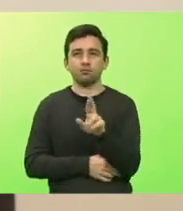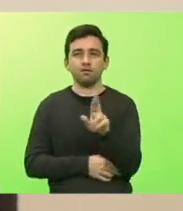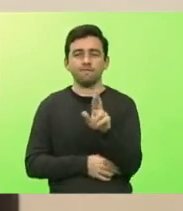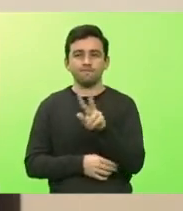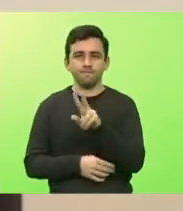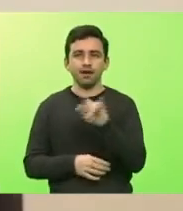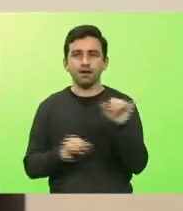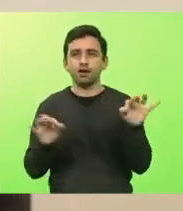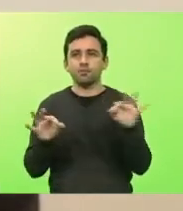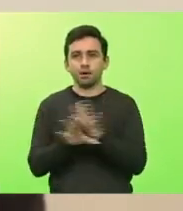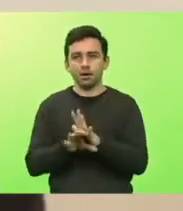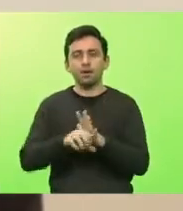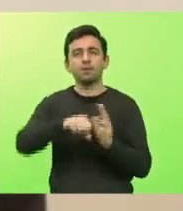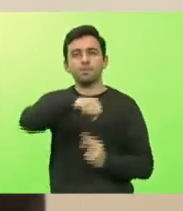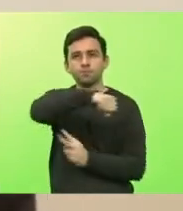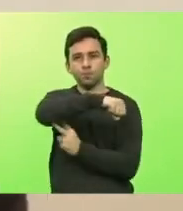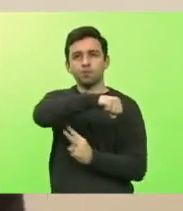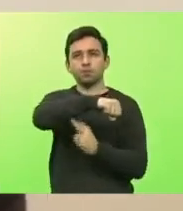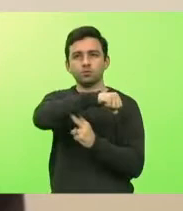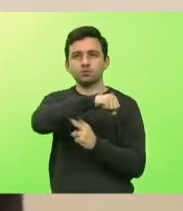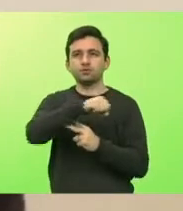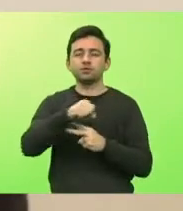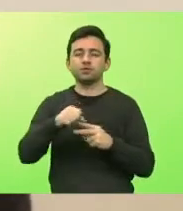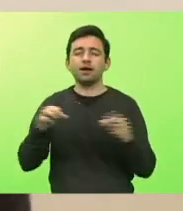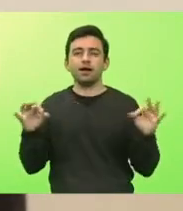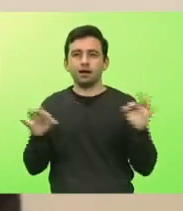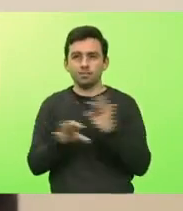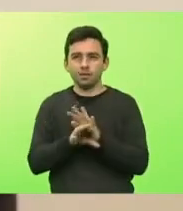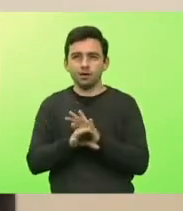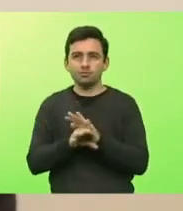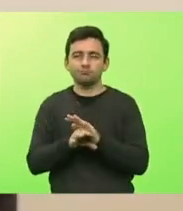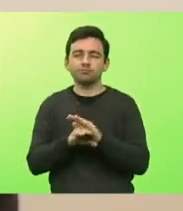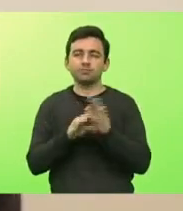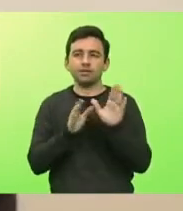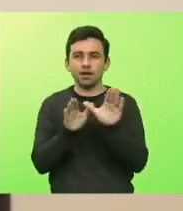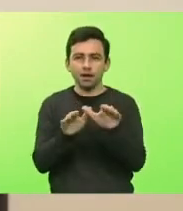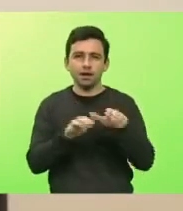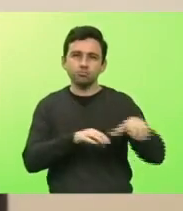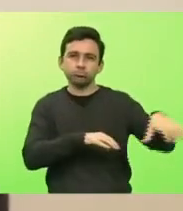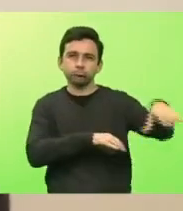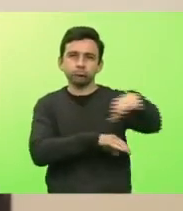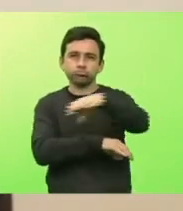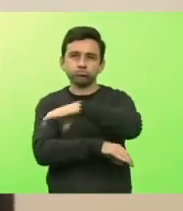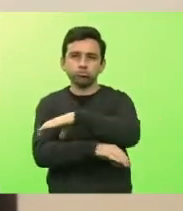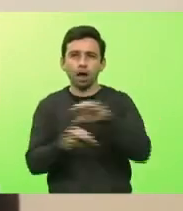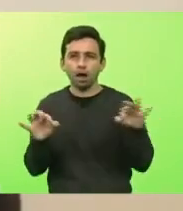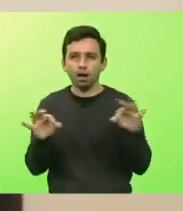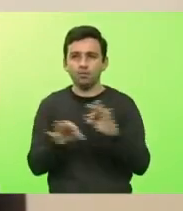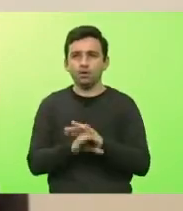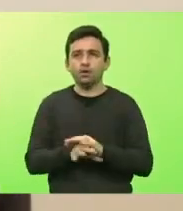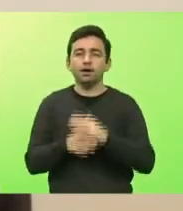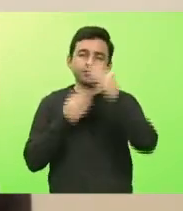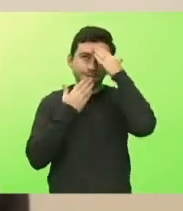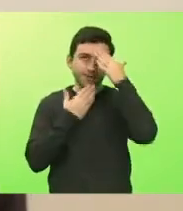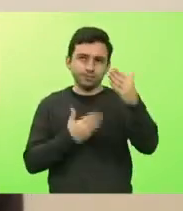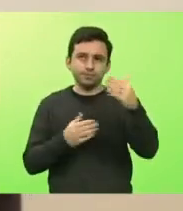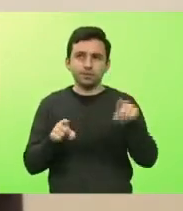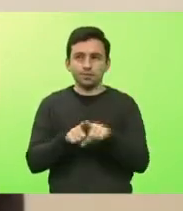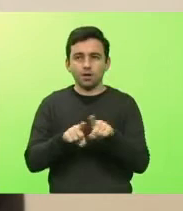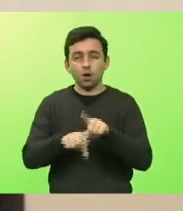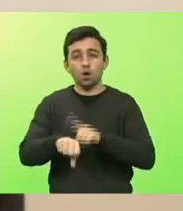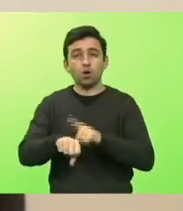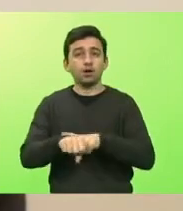importante ponte que vai concluir o contorno de Seara. Por isso, quero fazer esse agradecimento. Logo mais, às 17